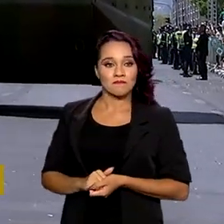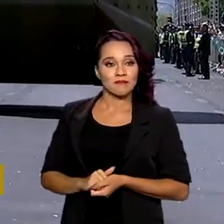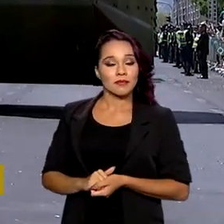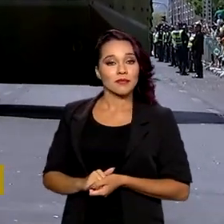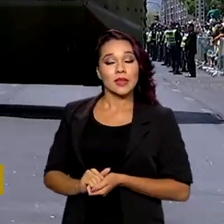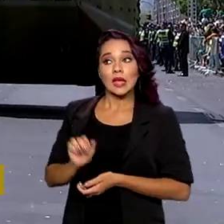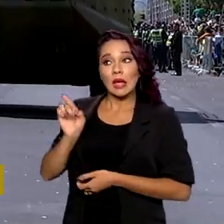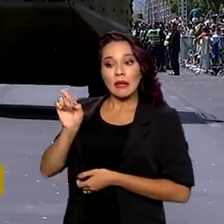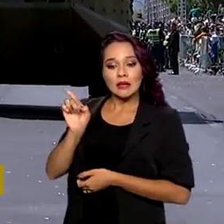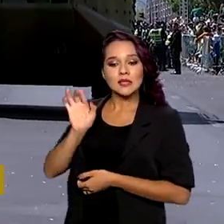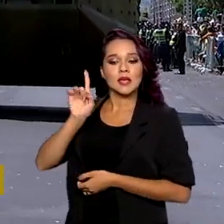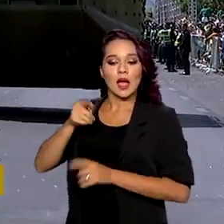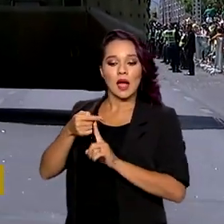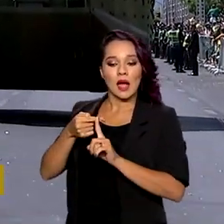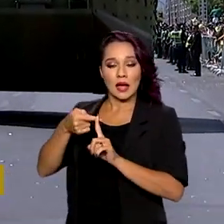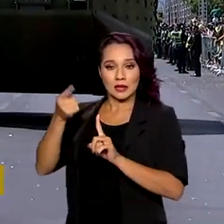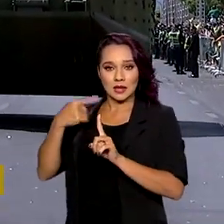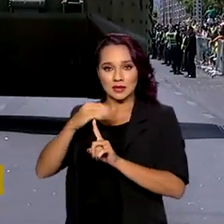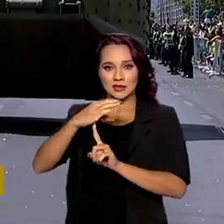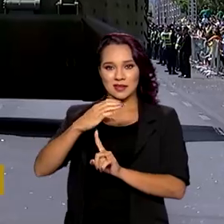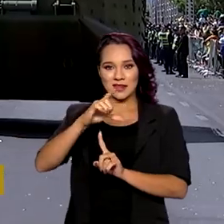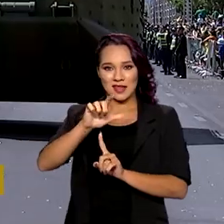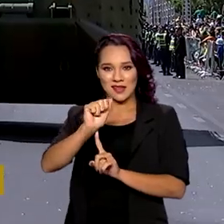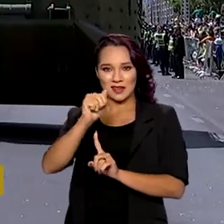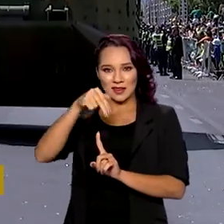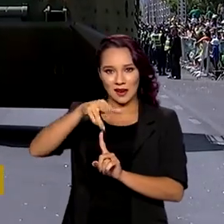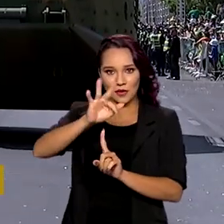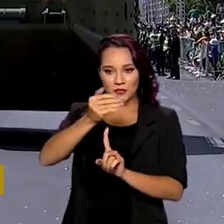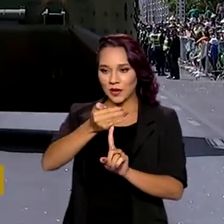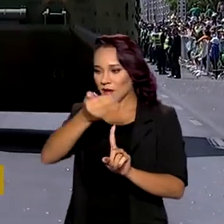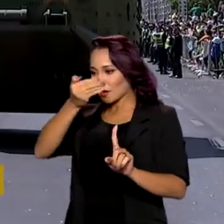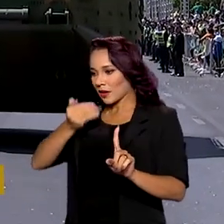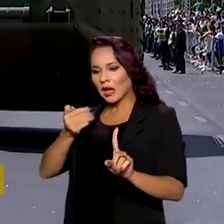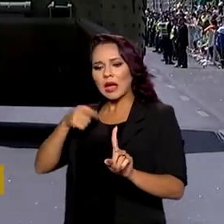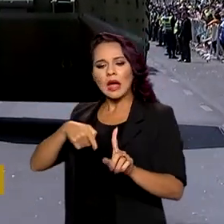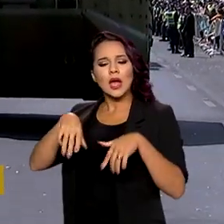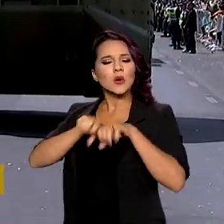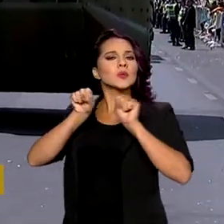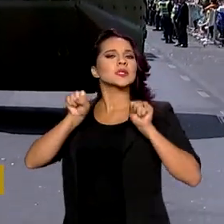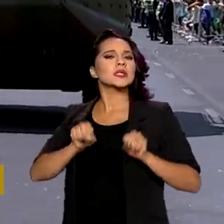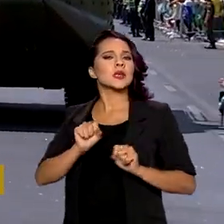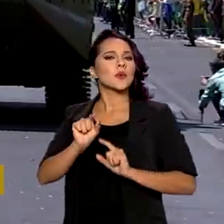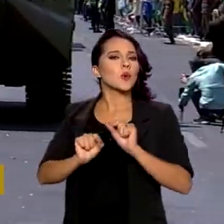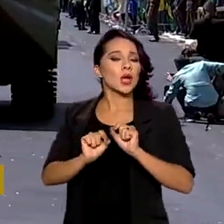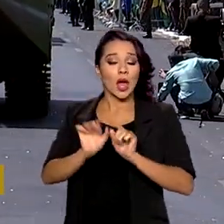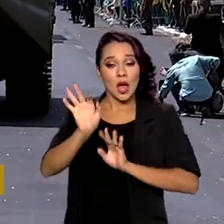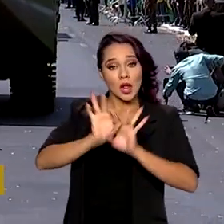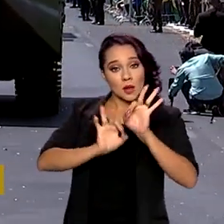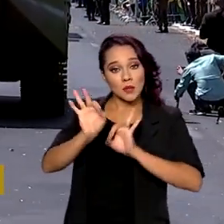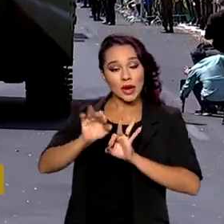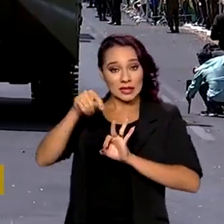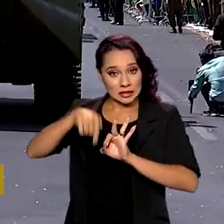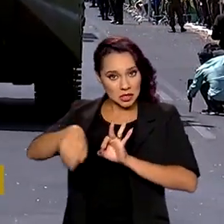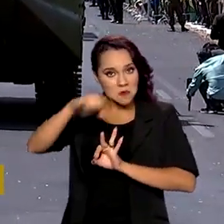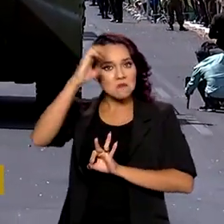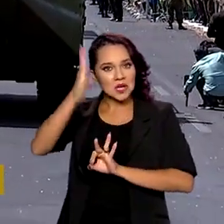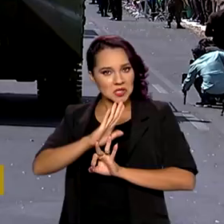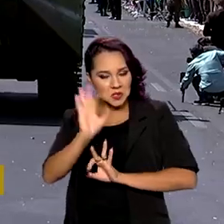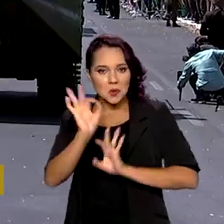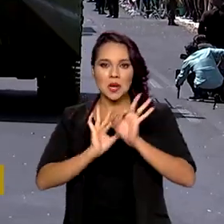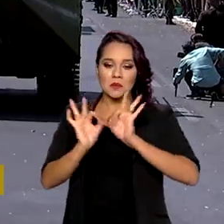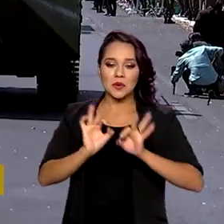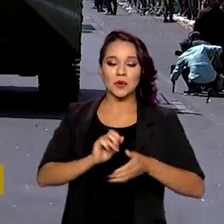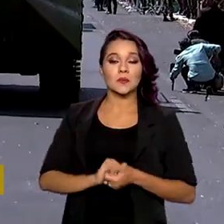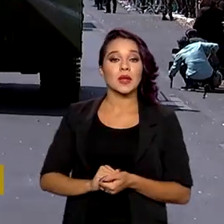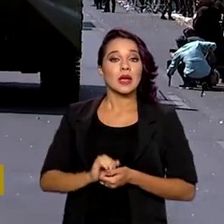Ele é atrás do CLANF ali, é um sistema que é desenvolvido aqui pelo Brasil, ele desenvolve